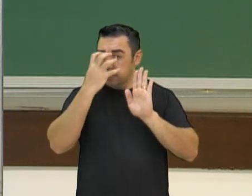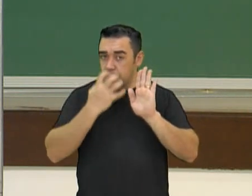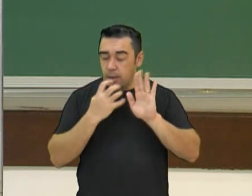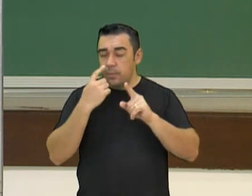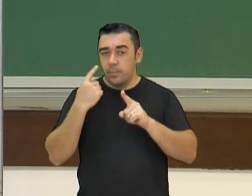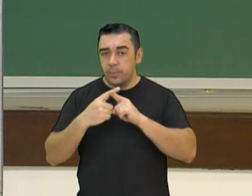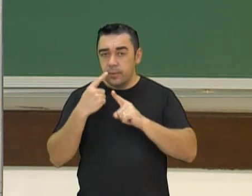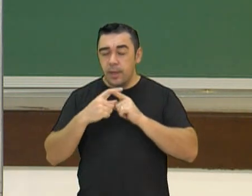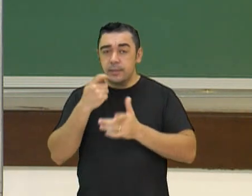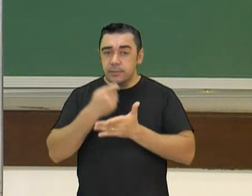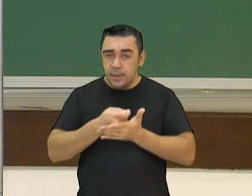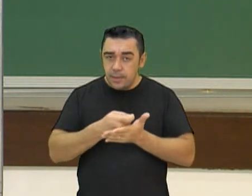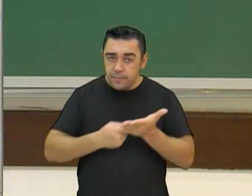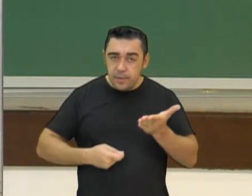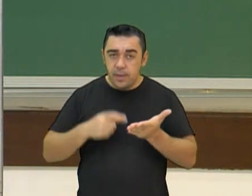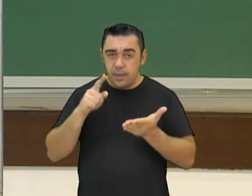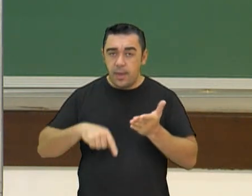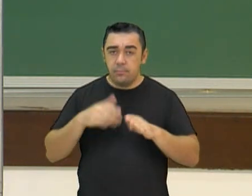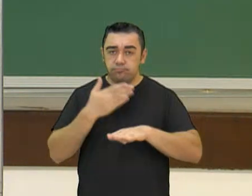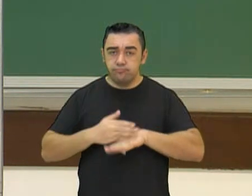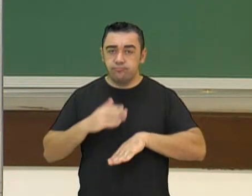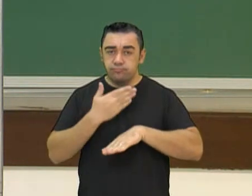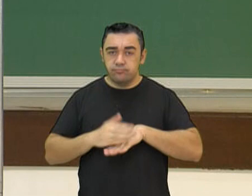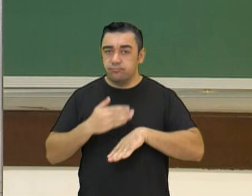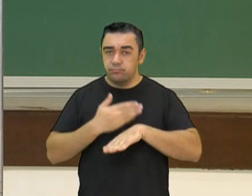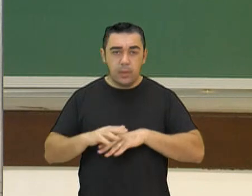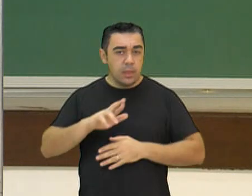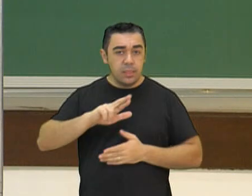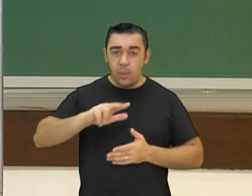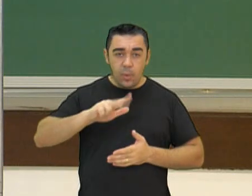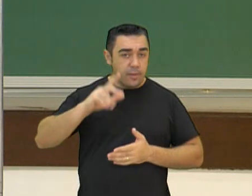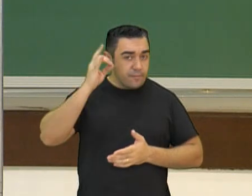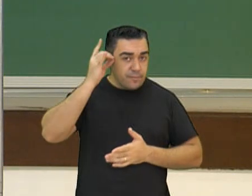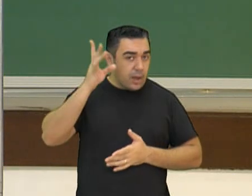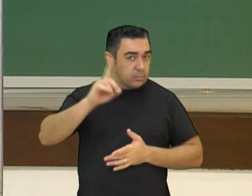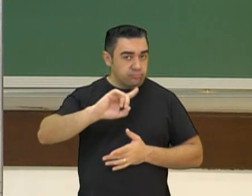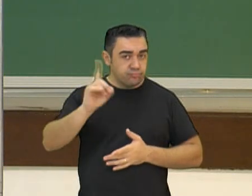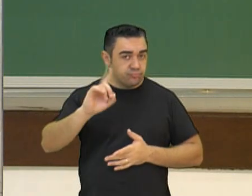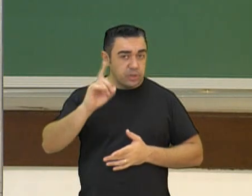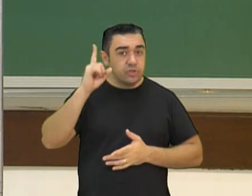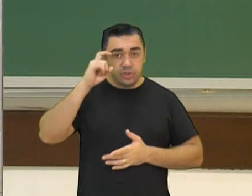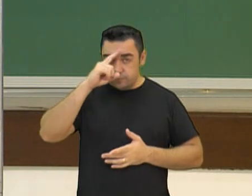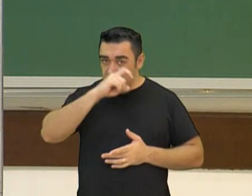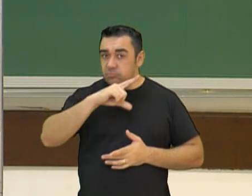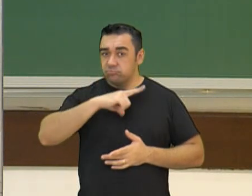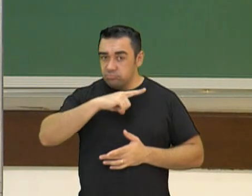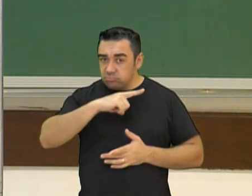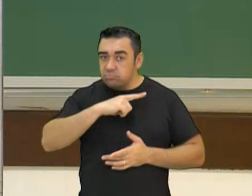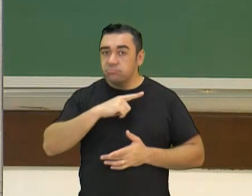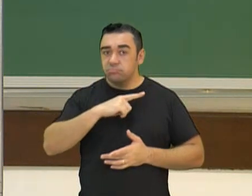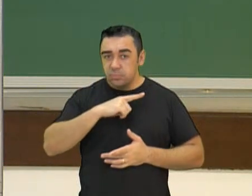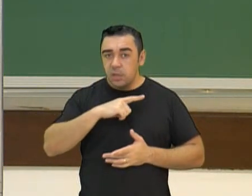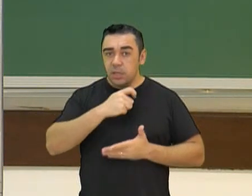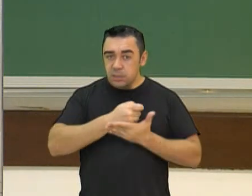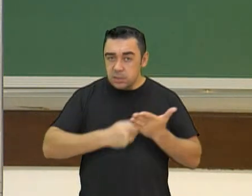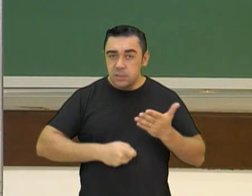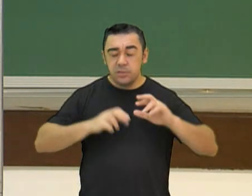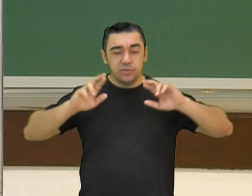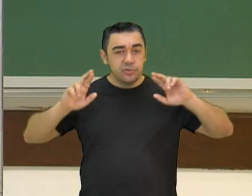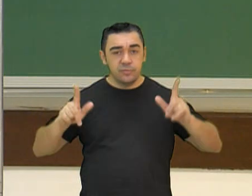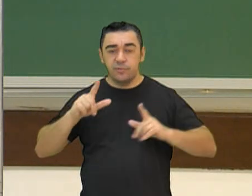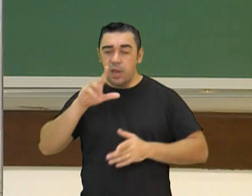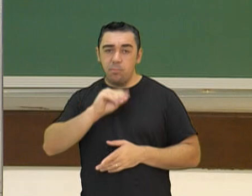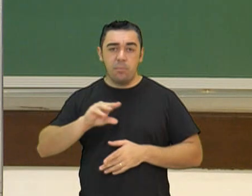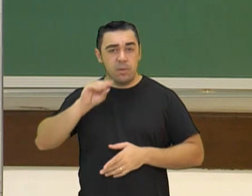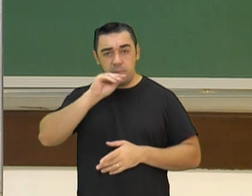porque escrever é um exercício, né? Não é uma tarefa muito fácil, né? Porque a escrita ela é diferente da fala,